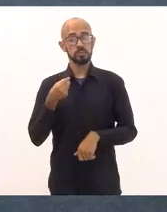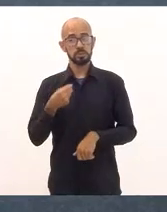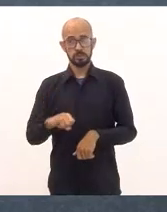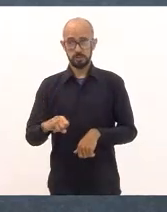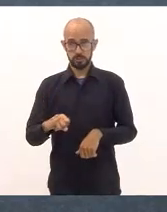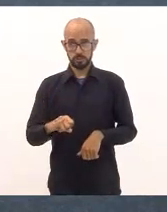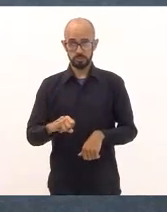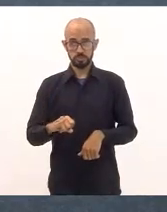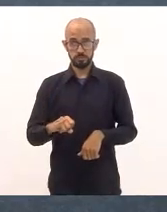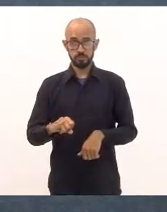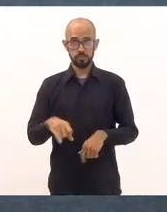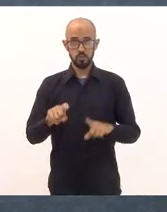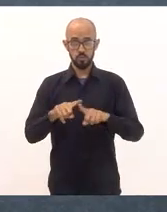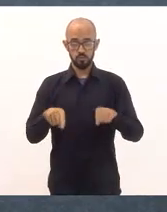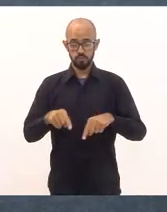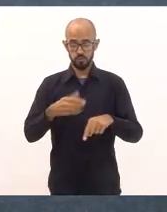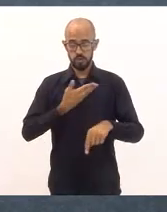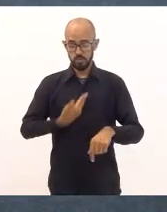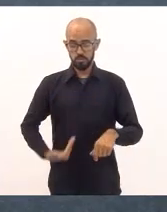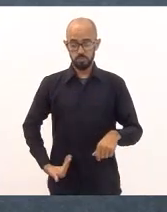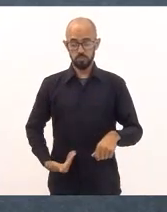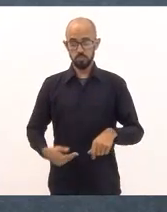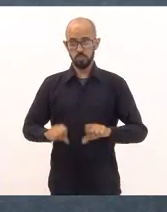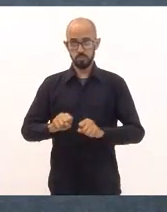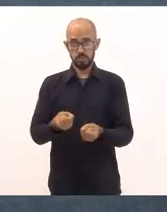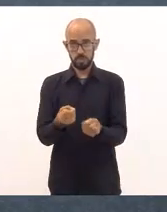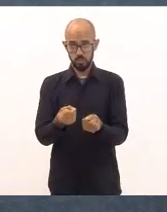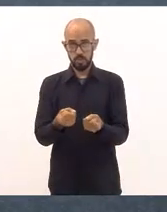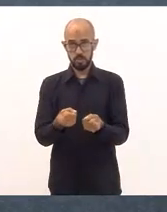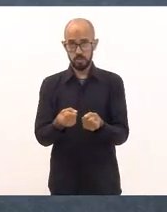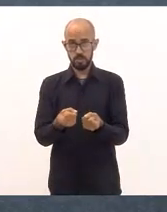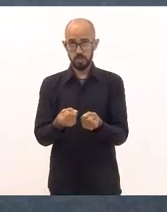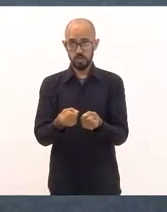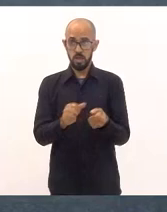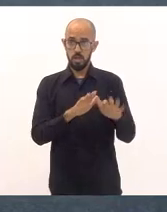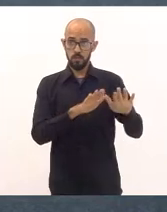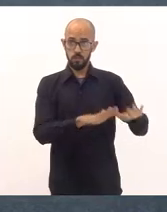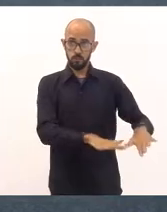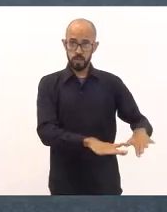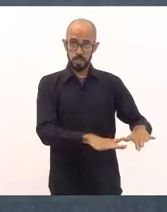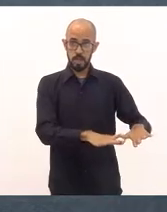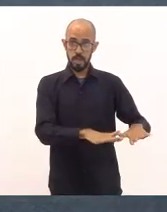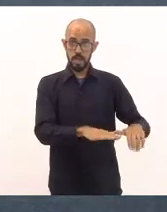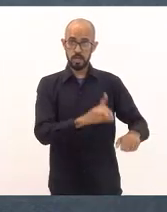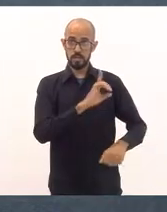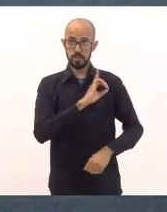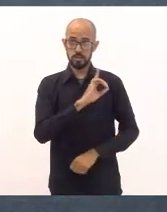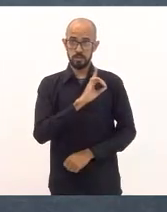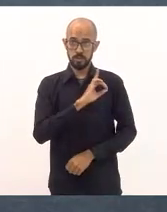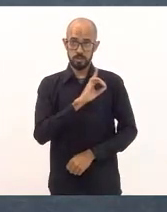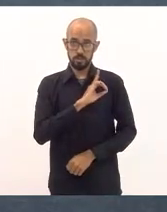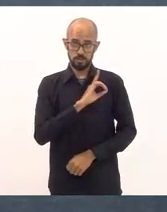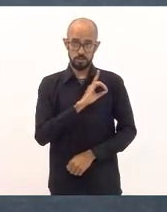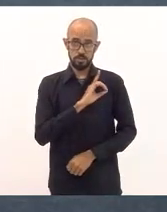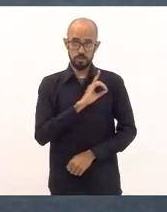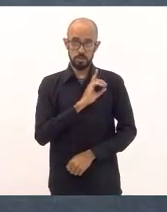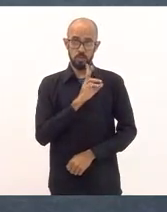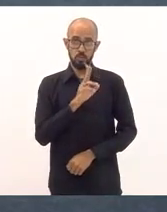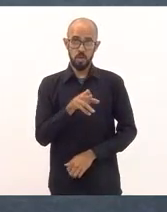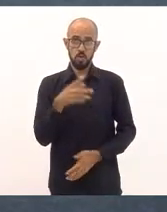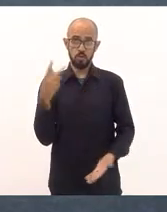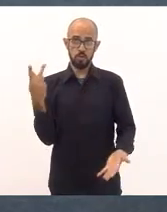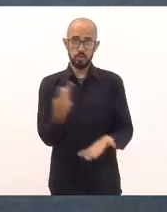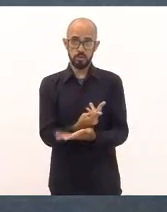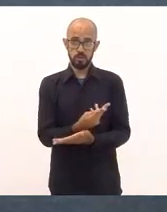o servidor da segurança pública ficar nos quartéis ou nas delegacias, a exemplo do que aconteceu